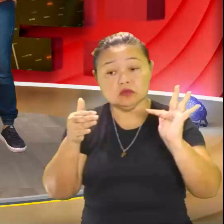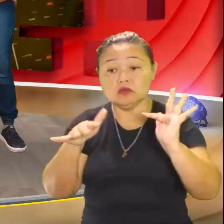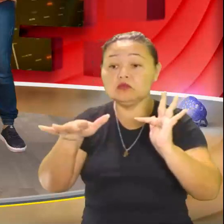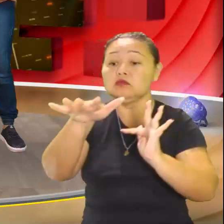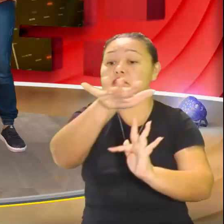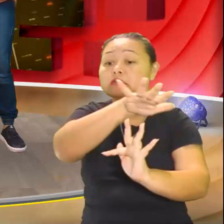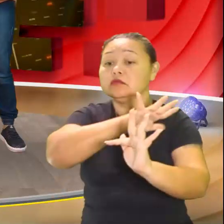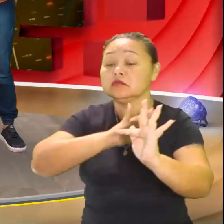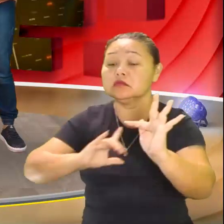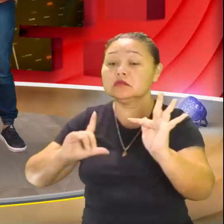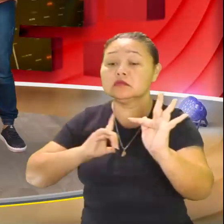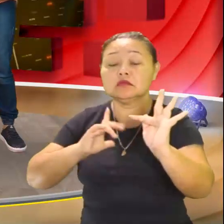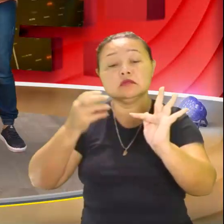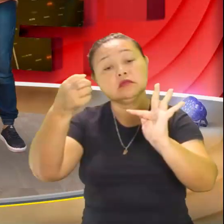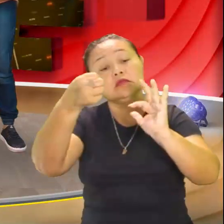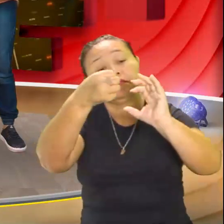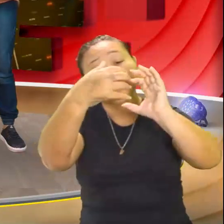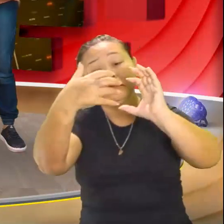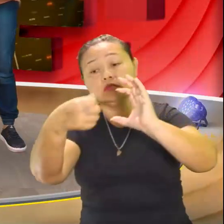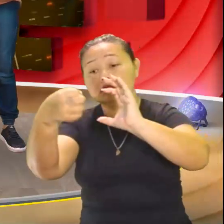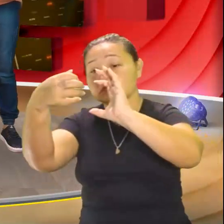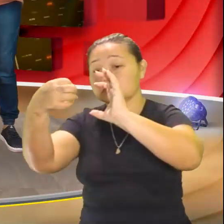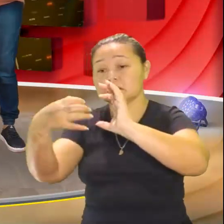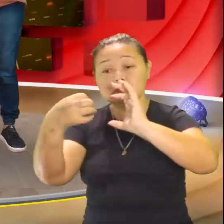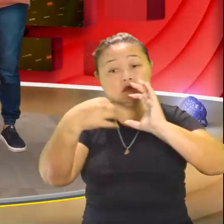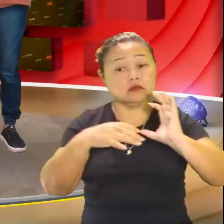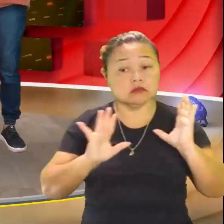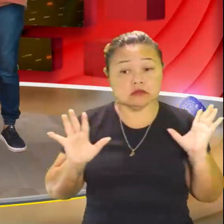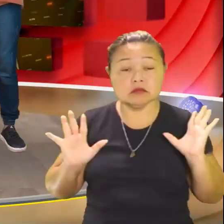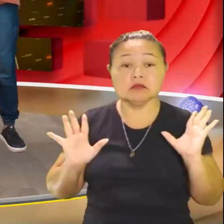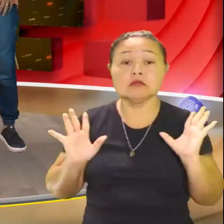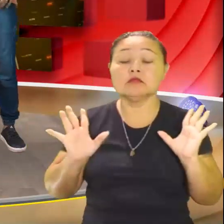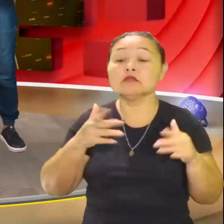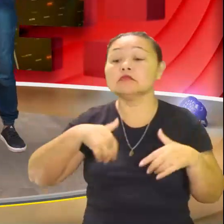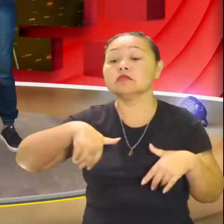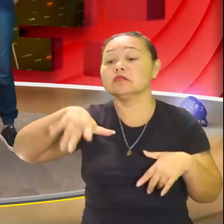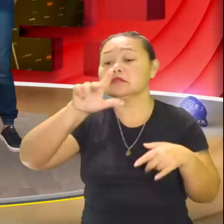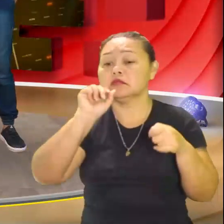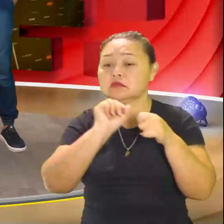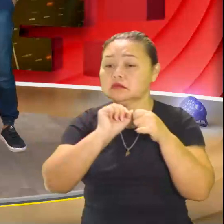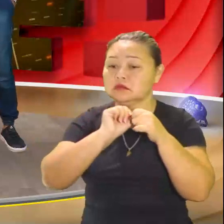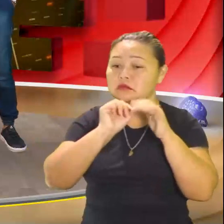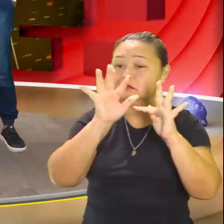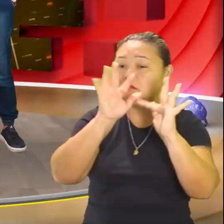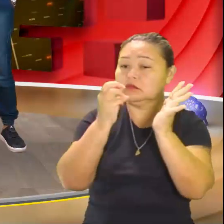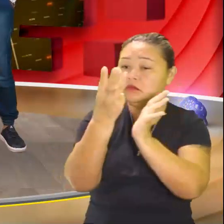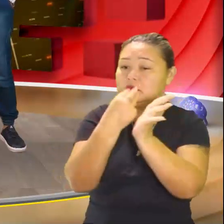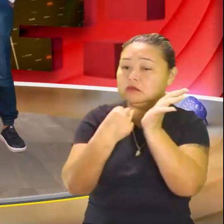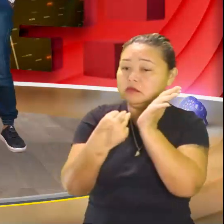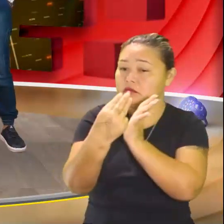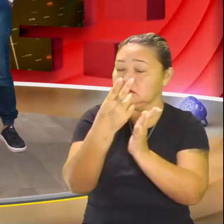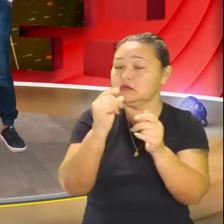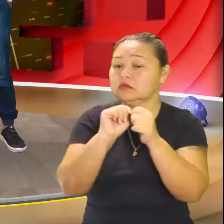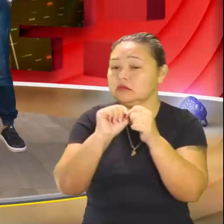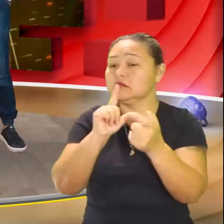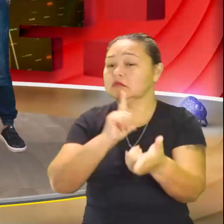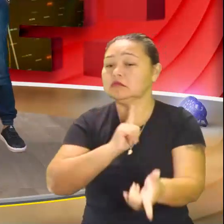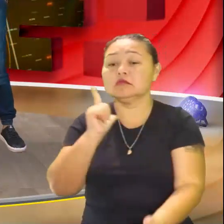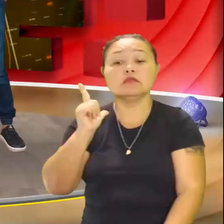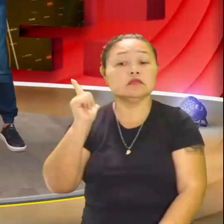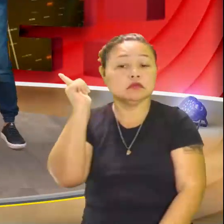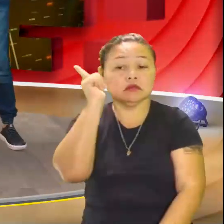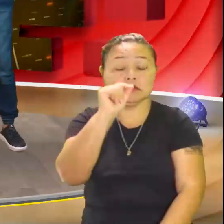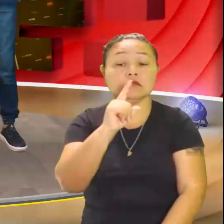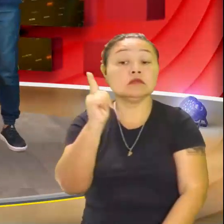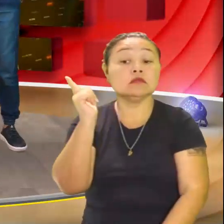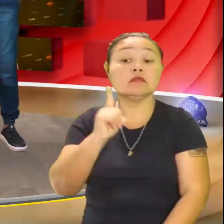cada uma com a sua característica. Então, quem está construindo os mapas mentais aí tem grande chance de ter sucesso,